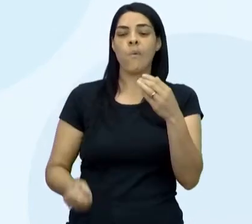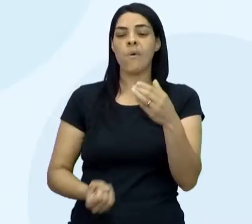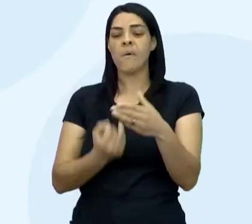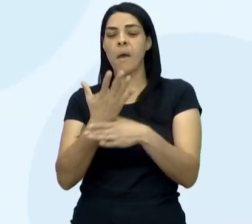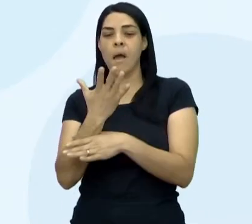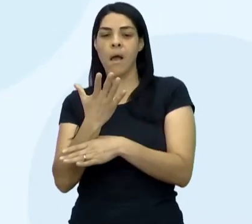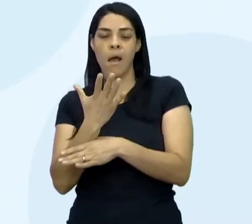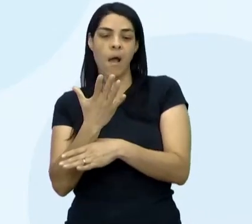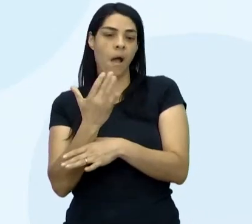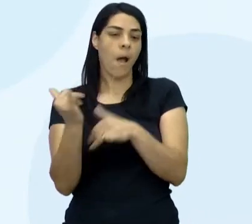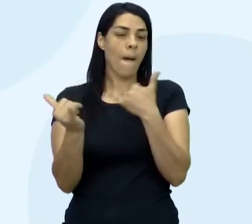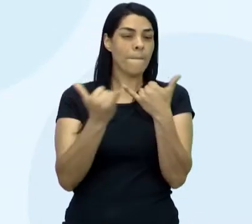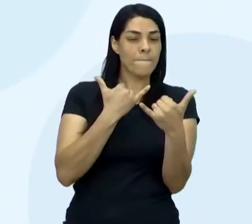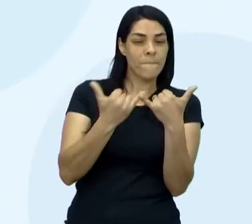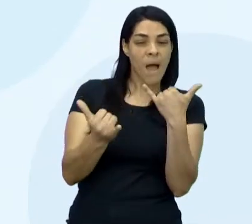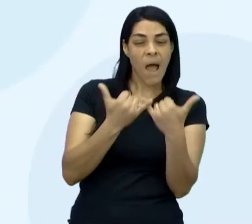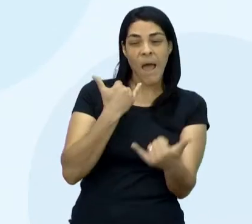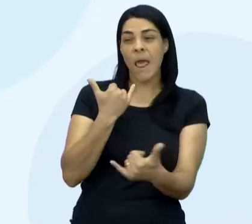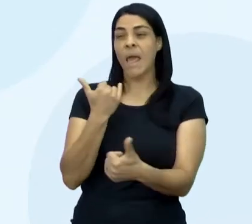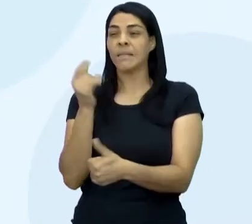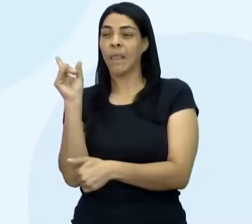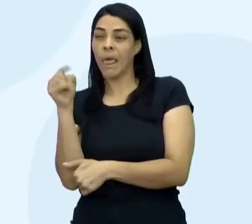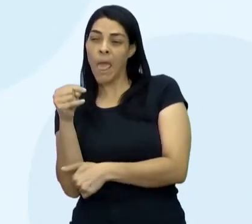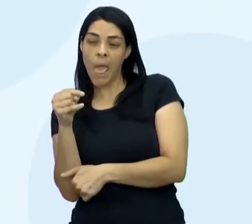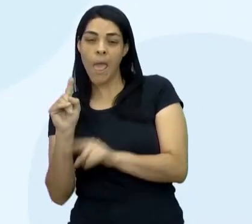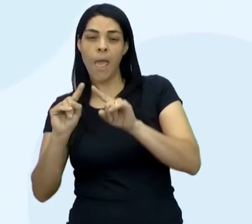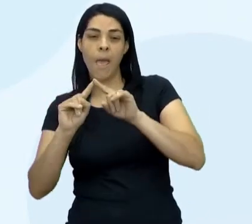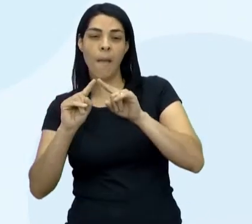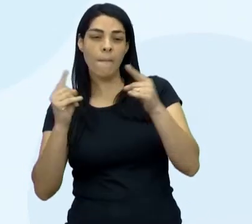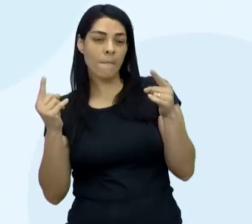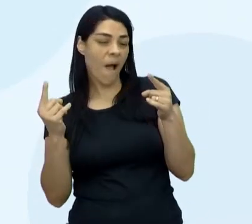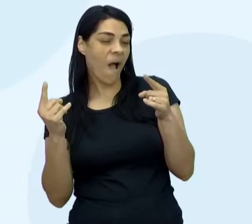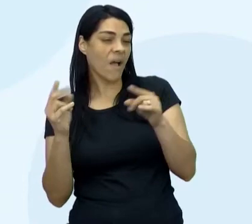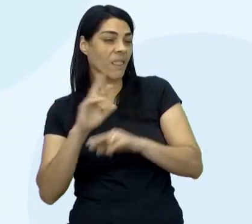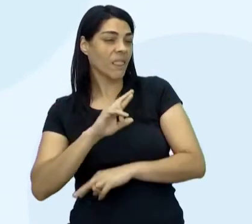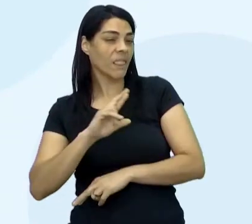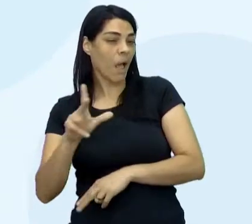achar que era assim na verdade não era bem assim pessoal